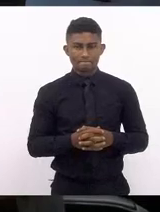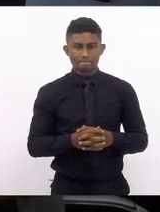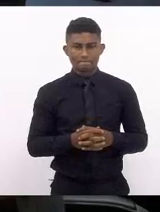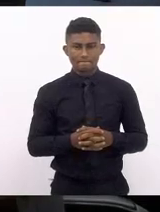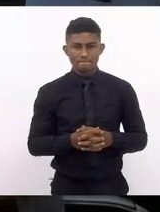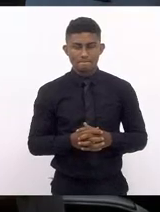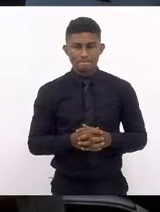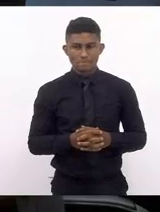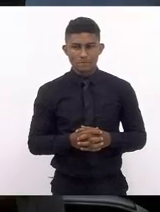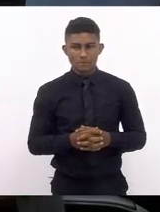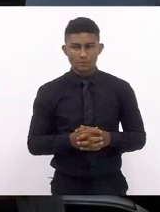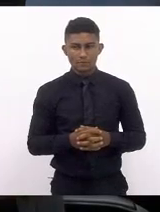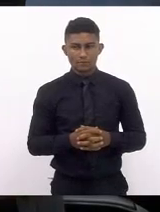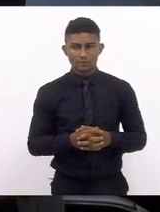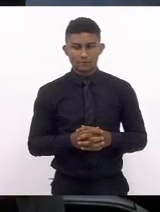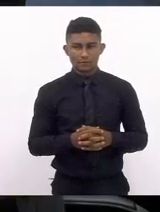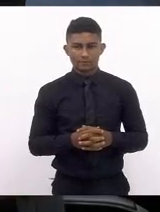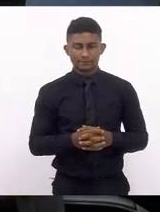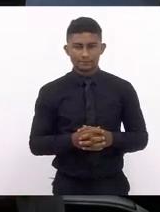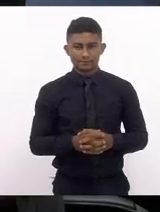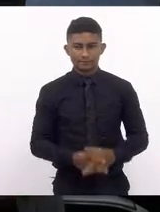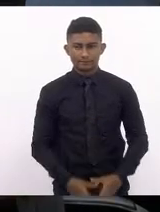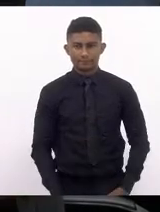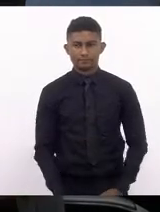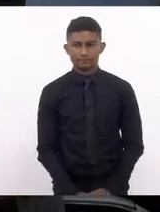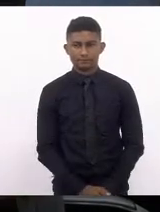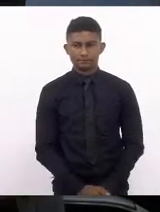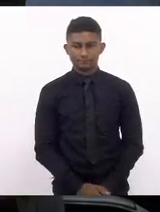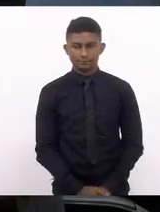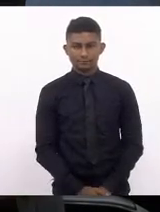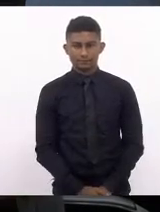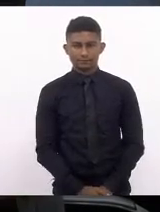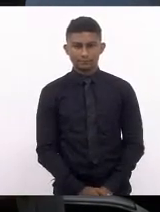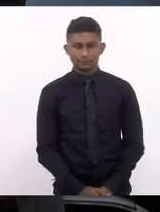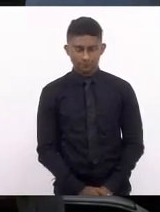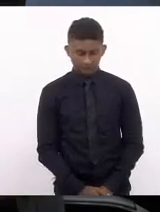E aí E aí